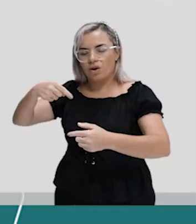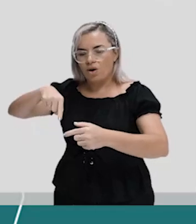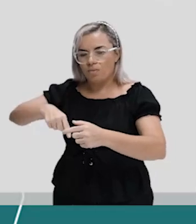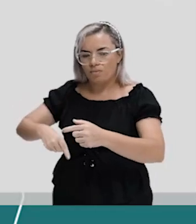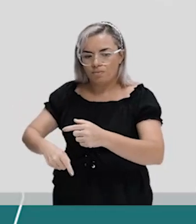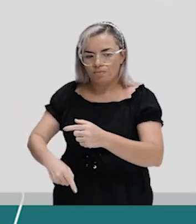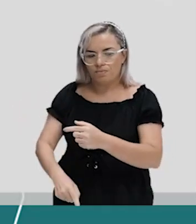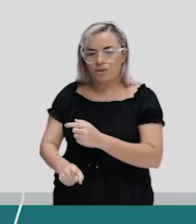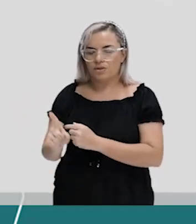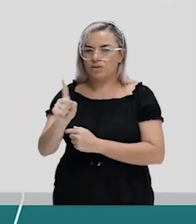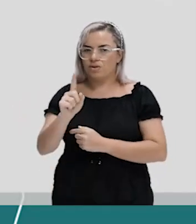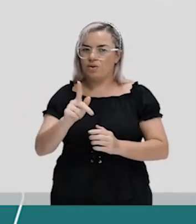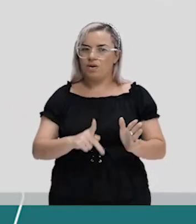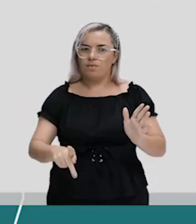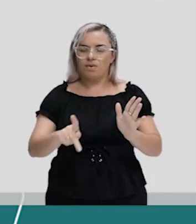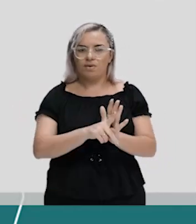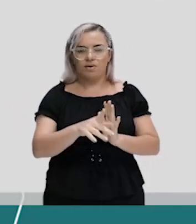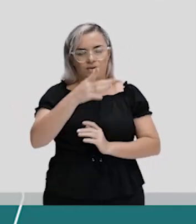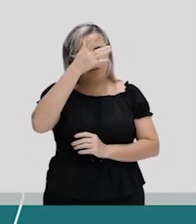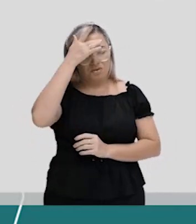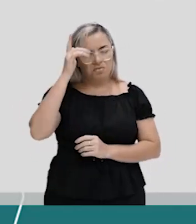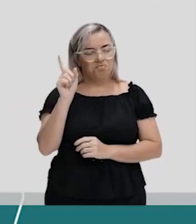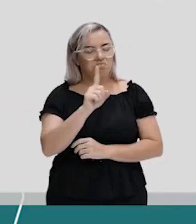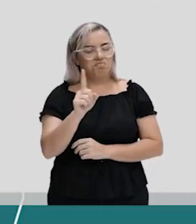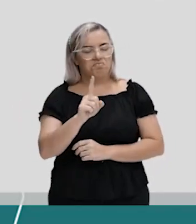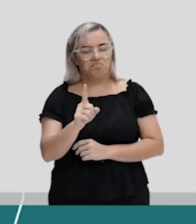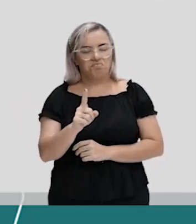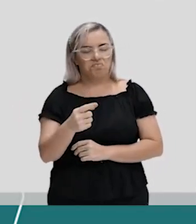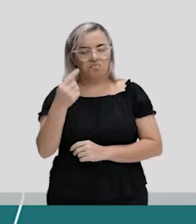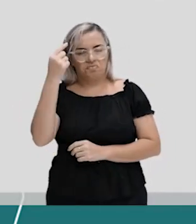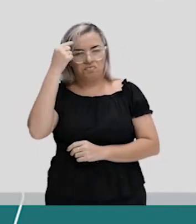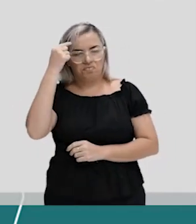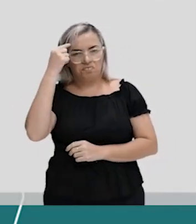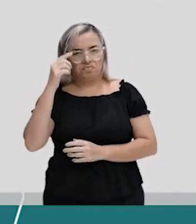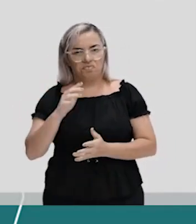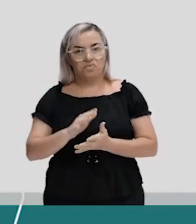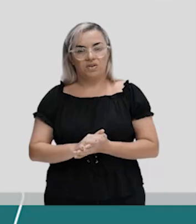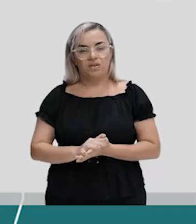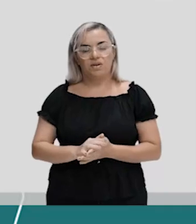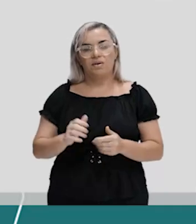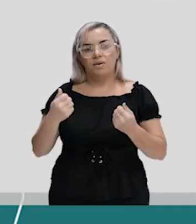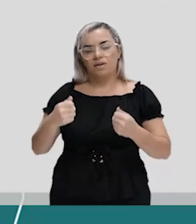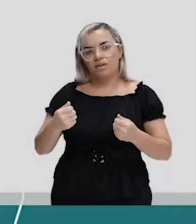não a própria pessoa. Então, não deu ideia aí reflexiva. Para dar uma ideia